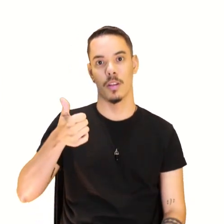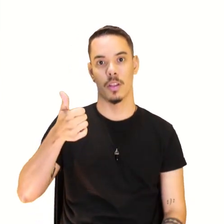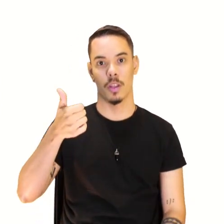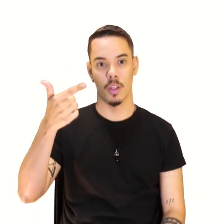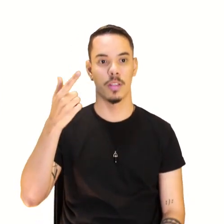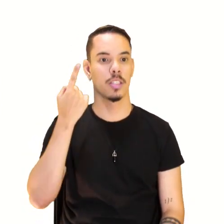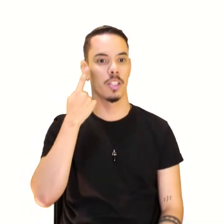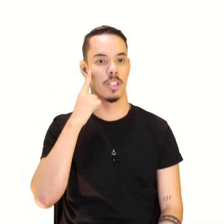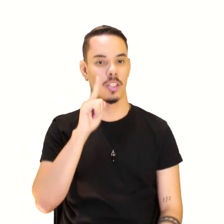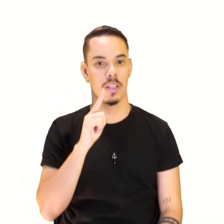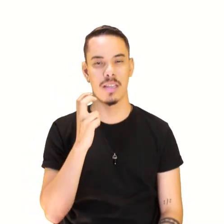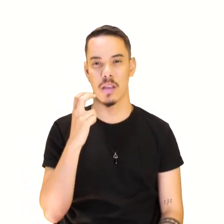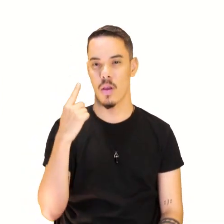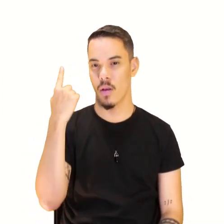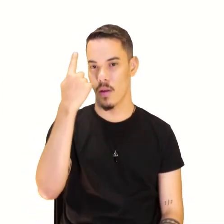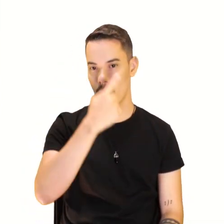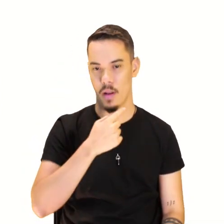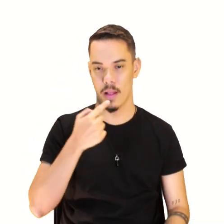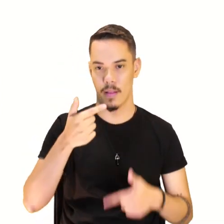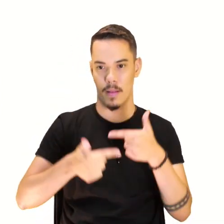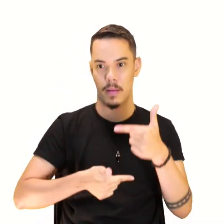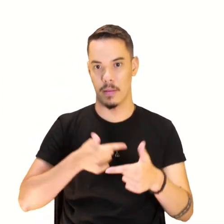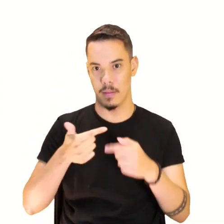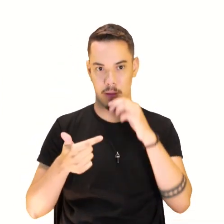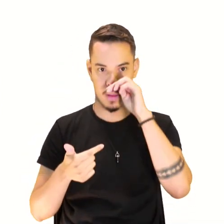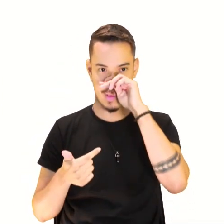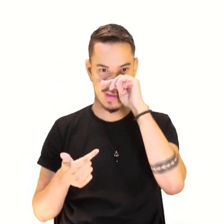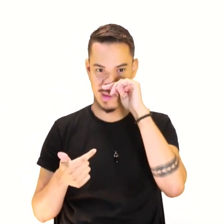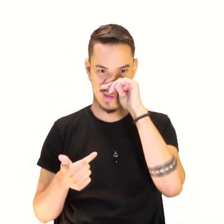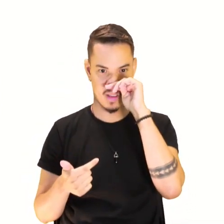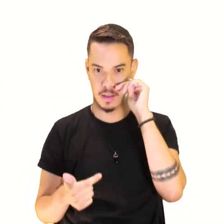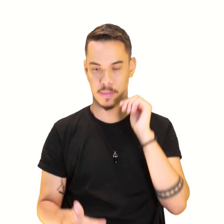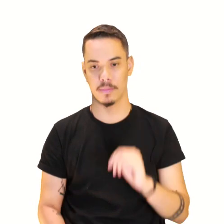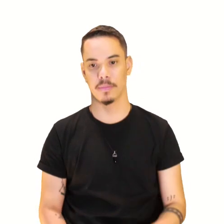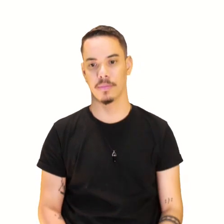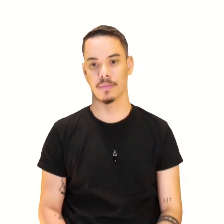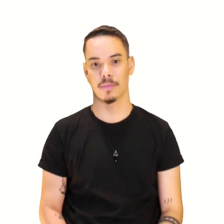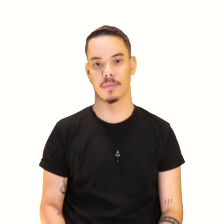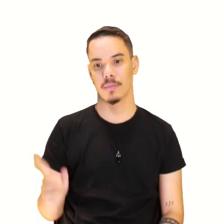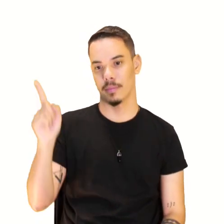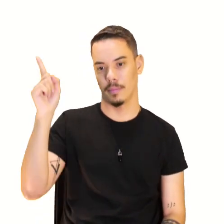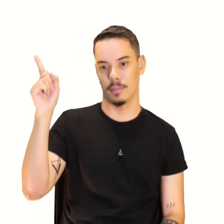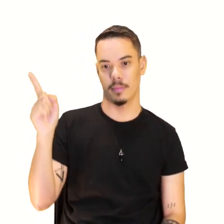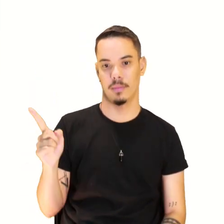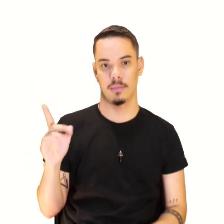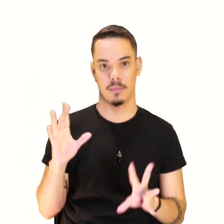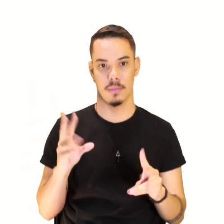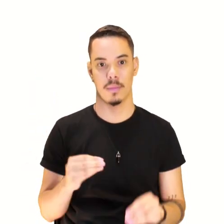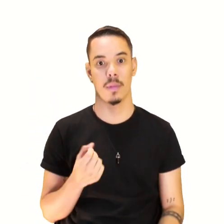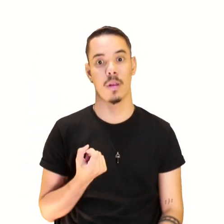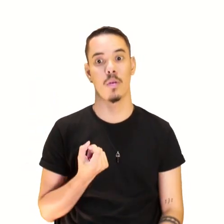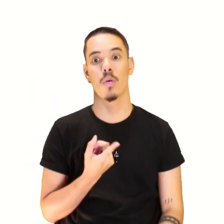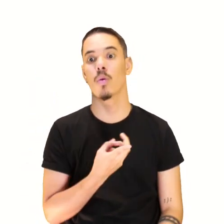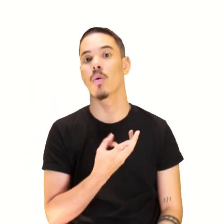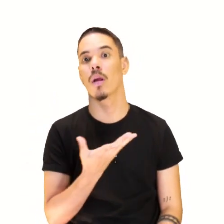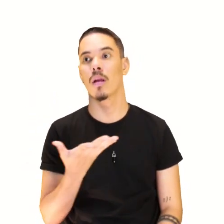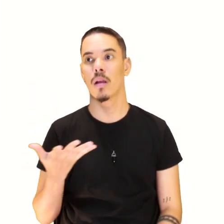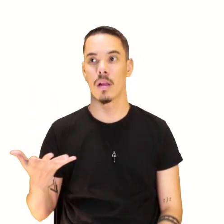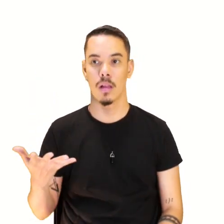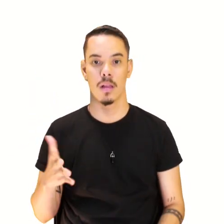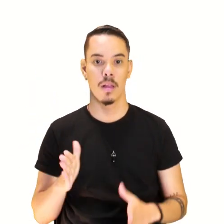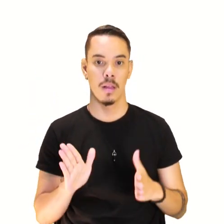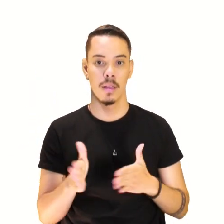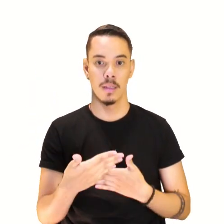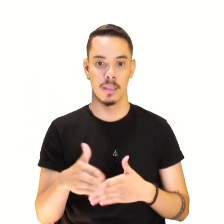5 horas de trabalho diários temos quatro grandezas então guindaste caixa dias e horas Quantas caixas vão carregadas